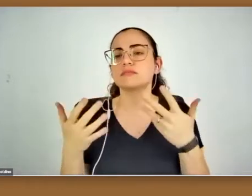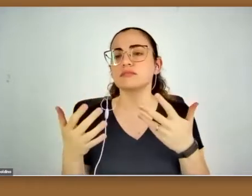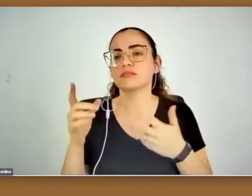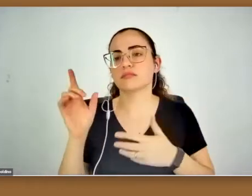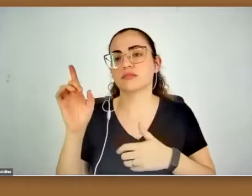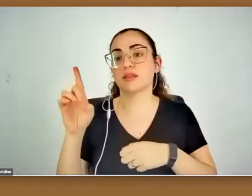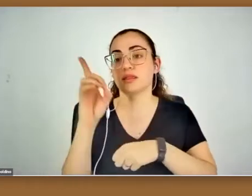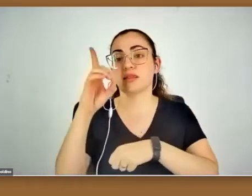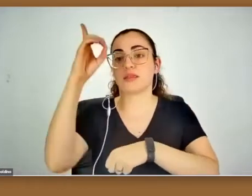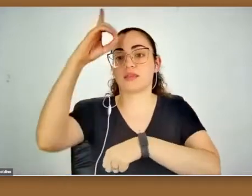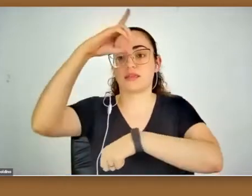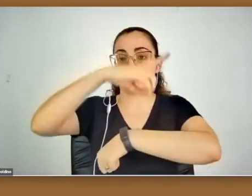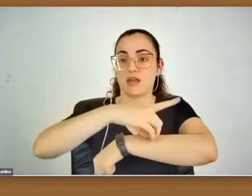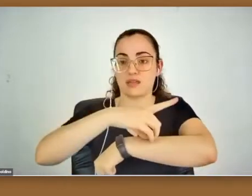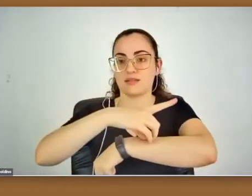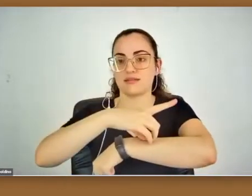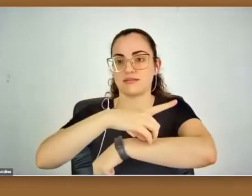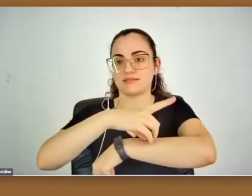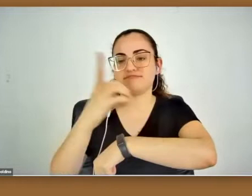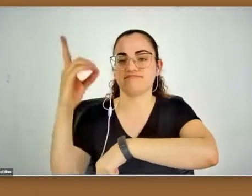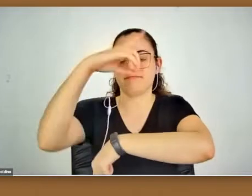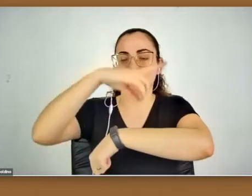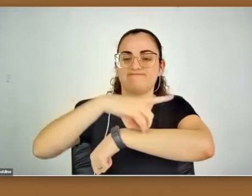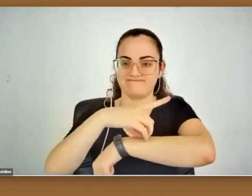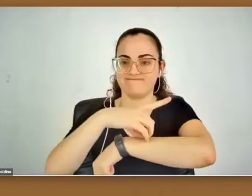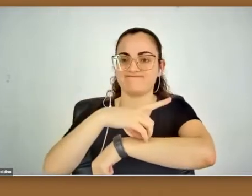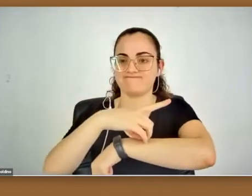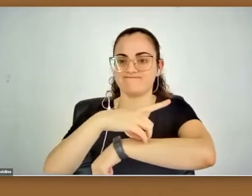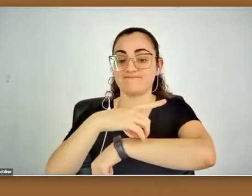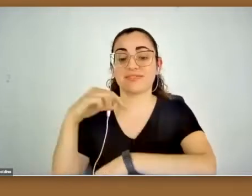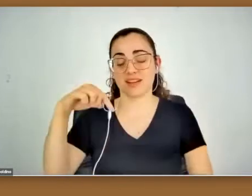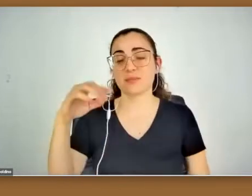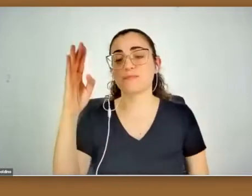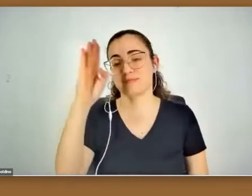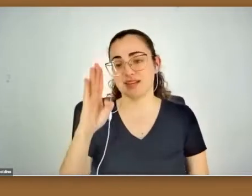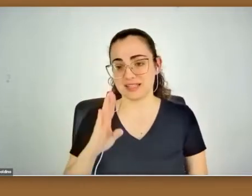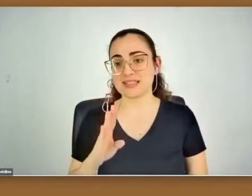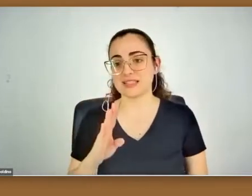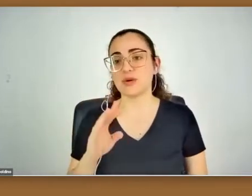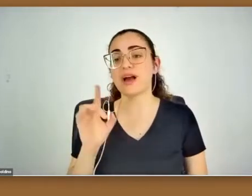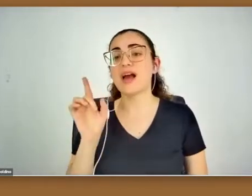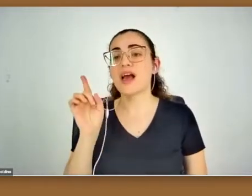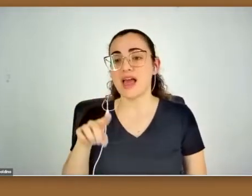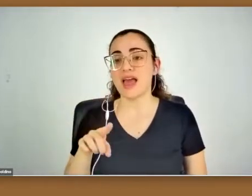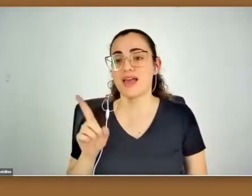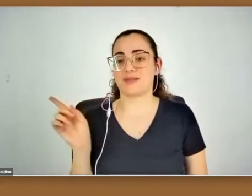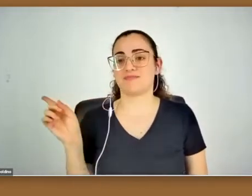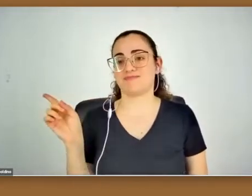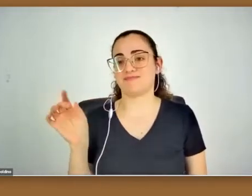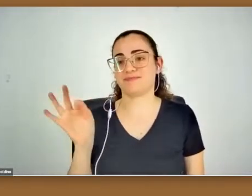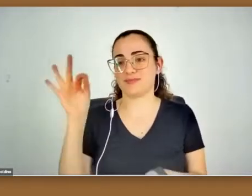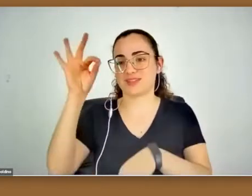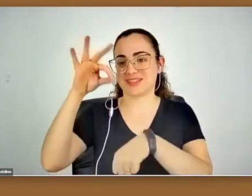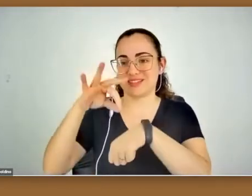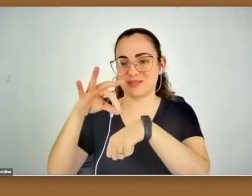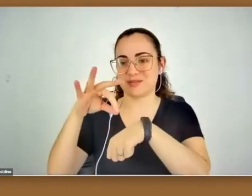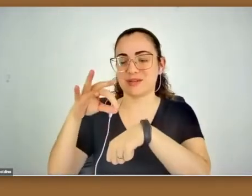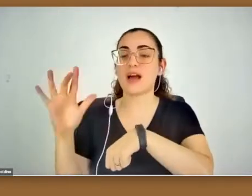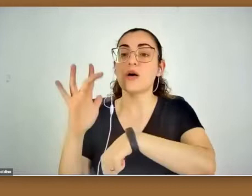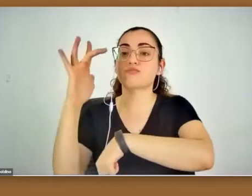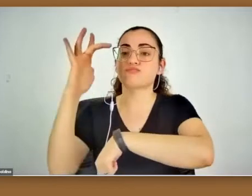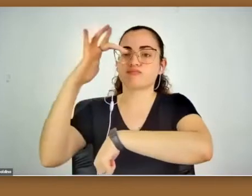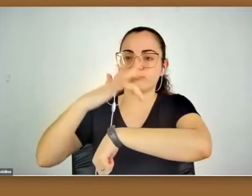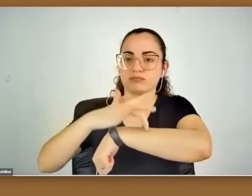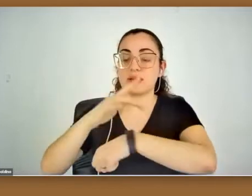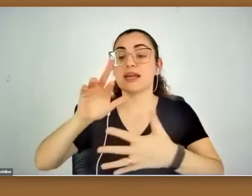pelo Aedes. Aqui no Brasil, reconhecidamente, né, o mais importante é o Aedes aegypti, que é a espécie.